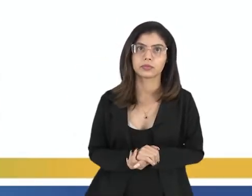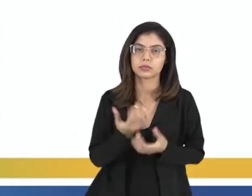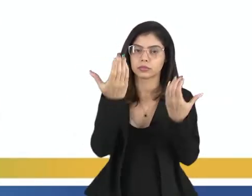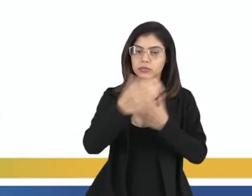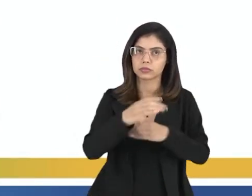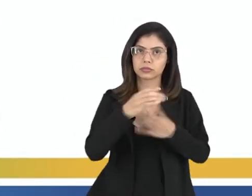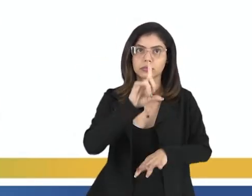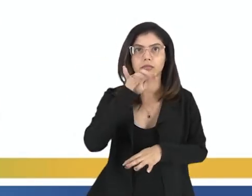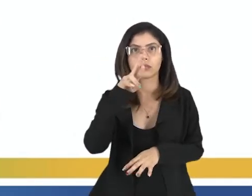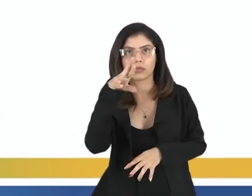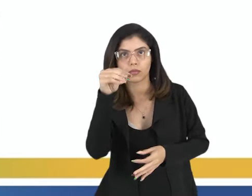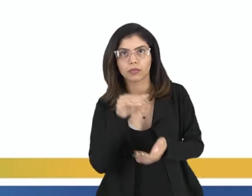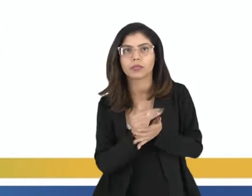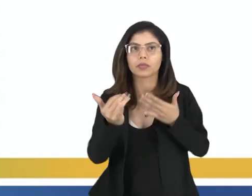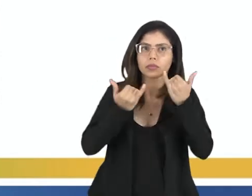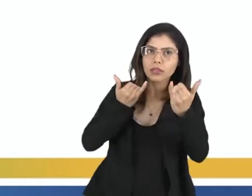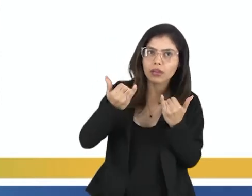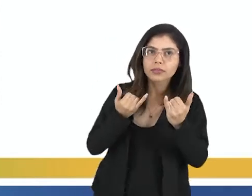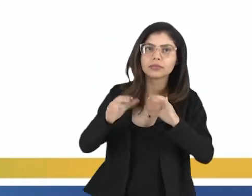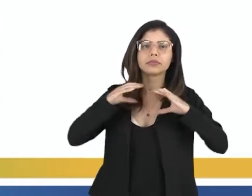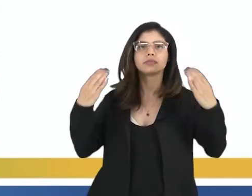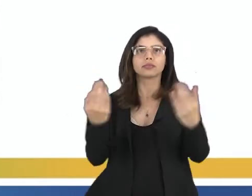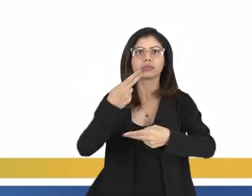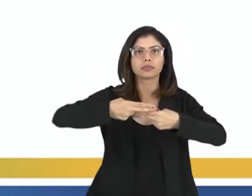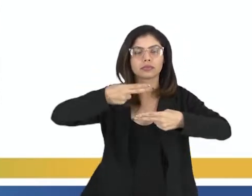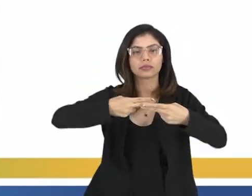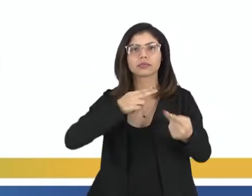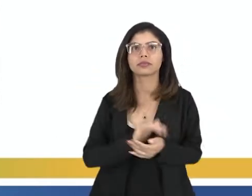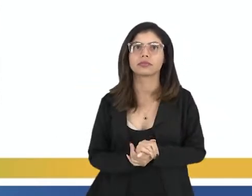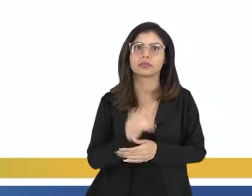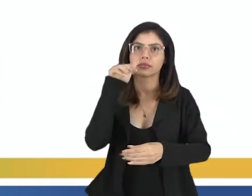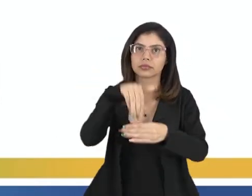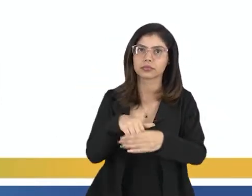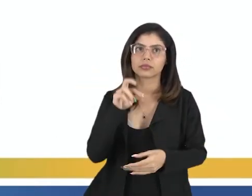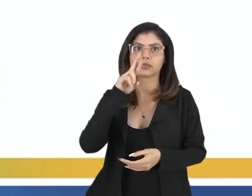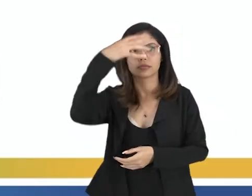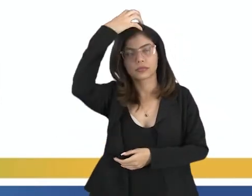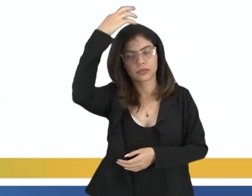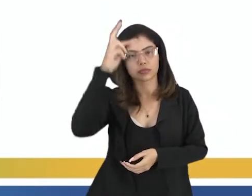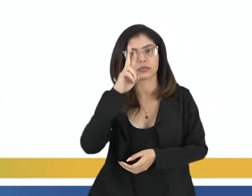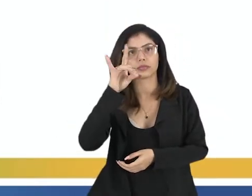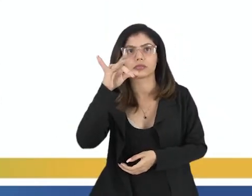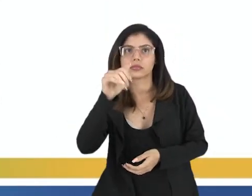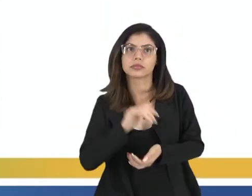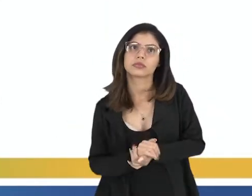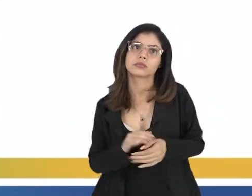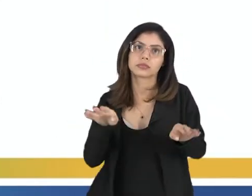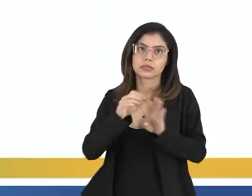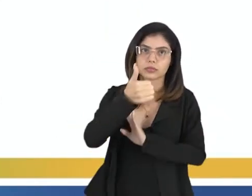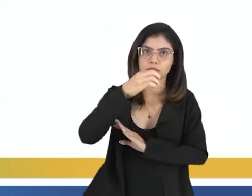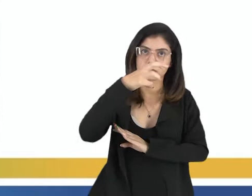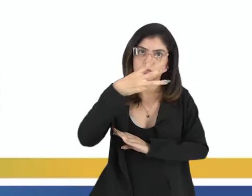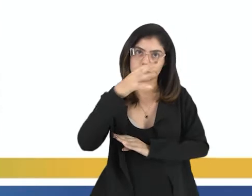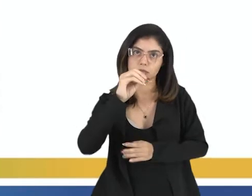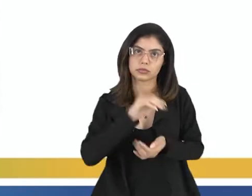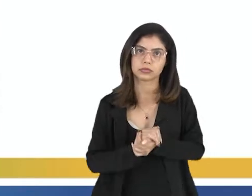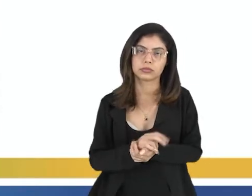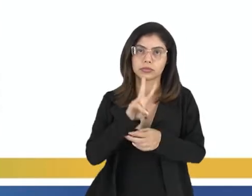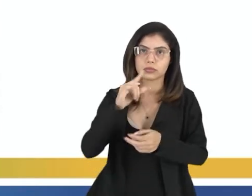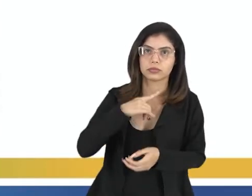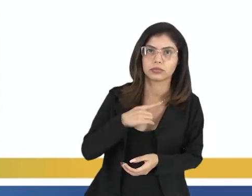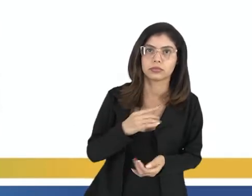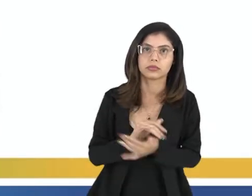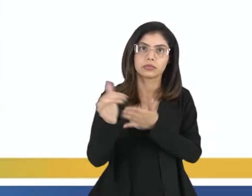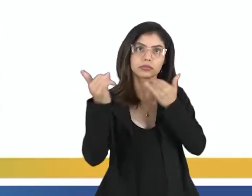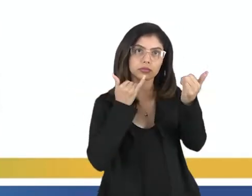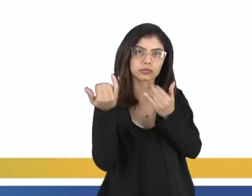Havia concurso de calouros, programas de auditório, novelas, eleição aí da rainha do rádio. Em 1938, a gente vai ter